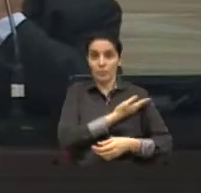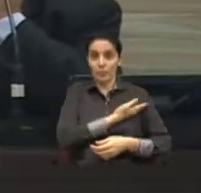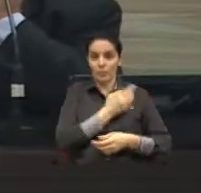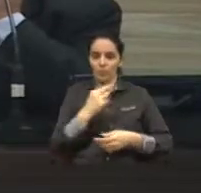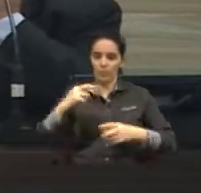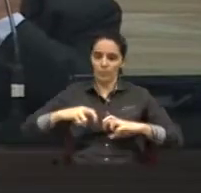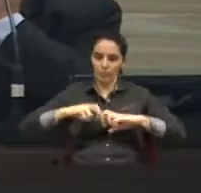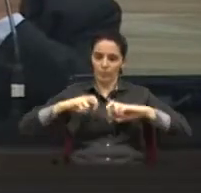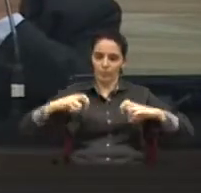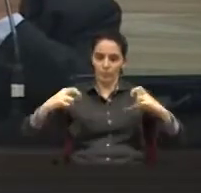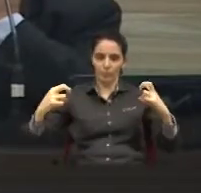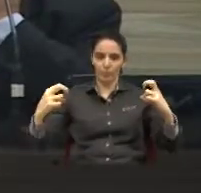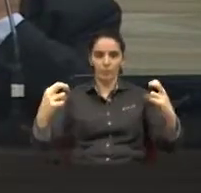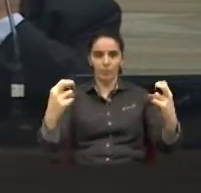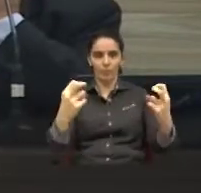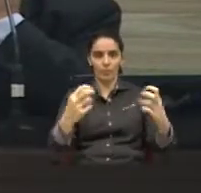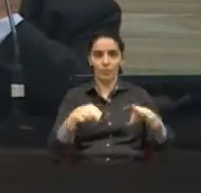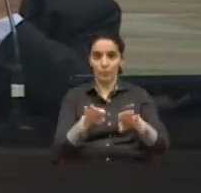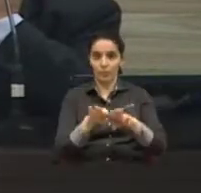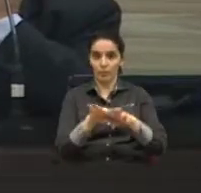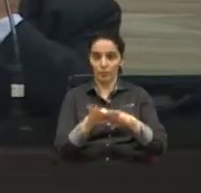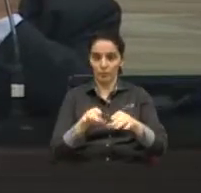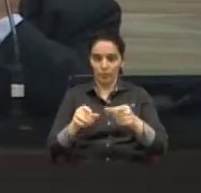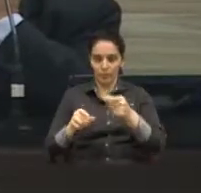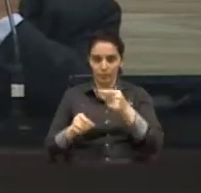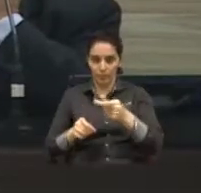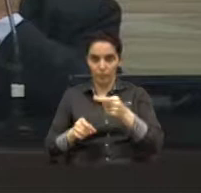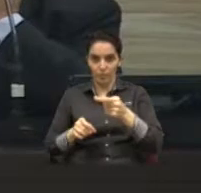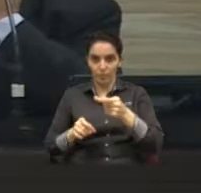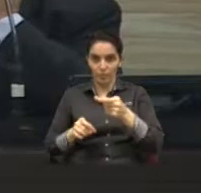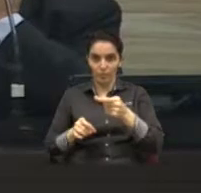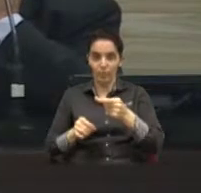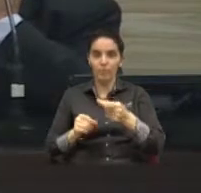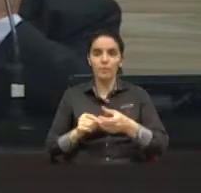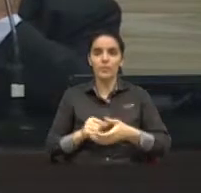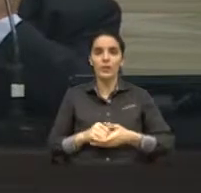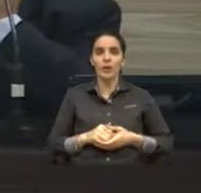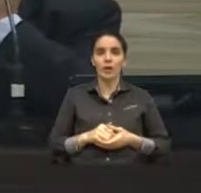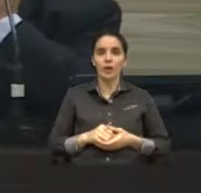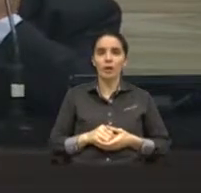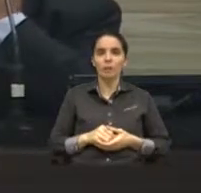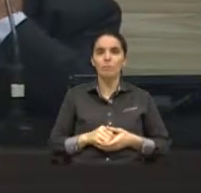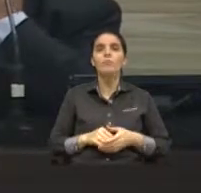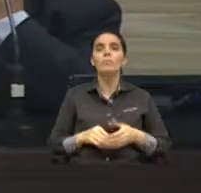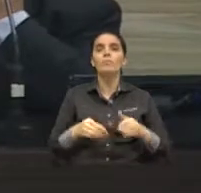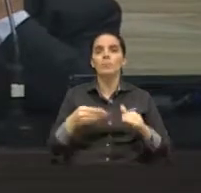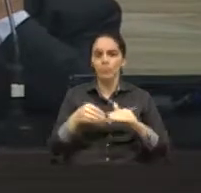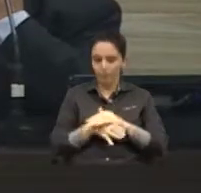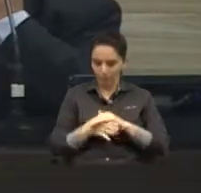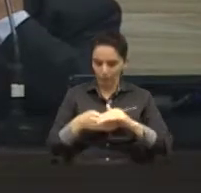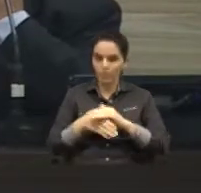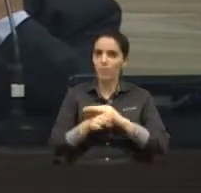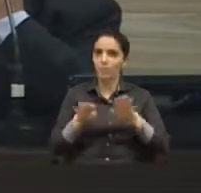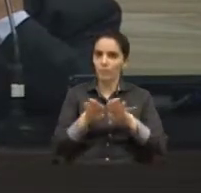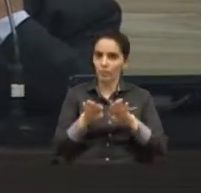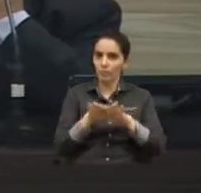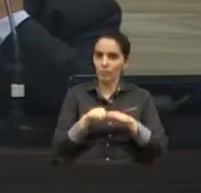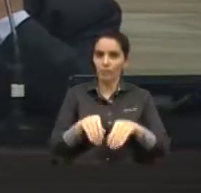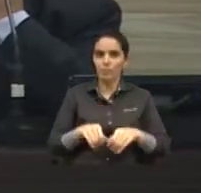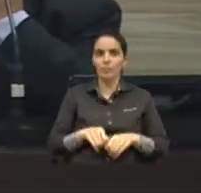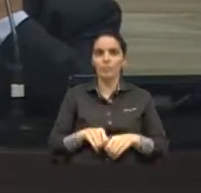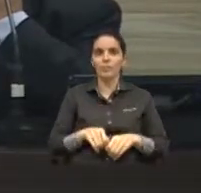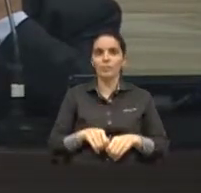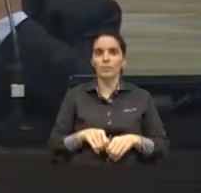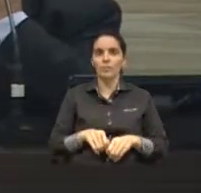do tablete que tem a nicotina, que no caso é o que provoca a dependência, eles colocam várias outras